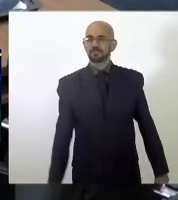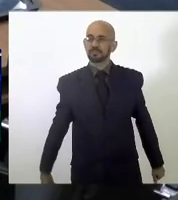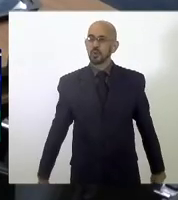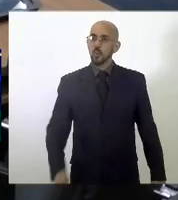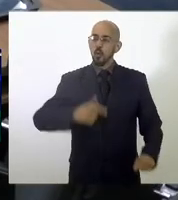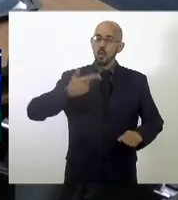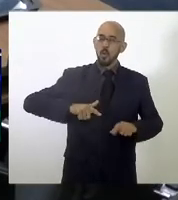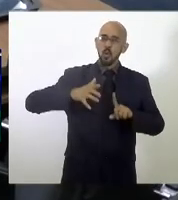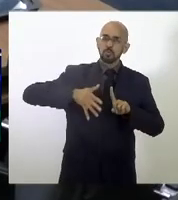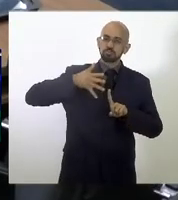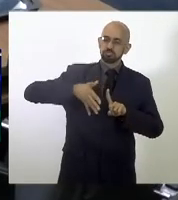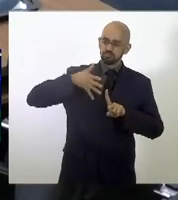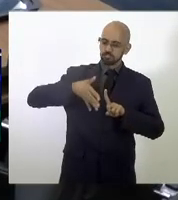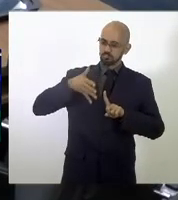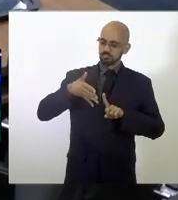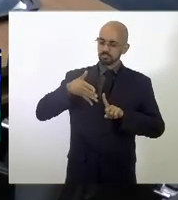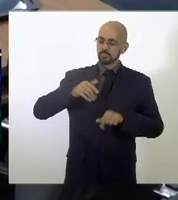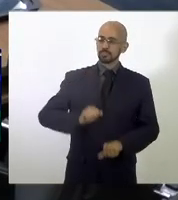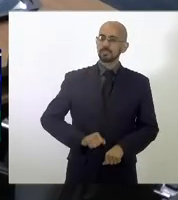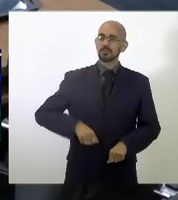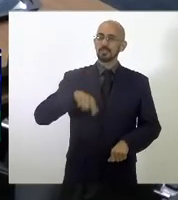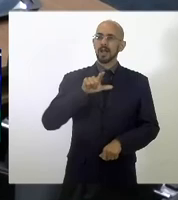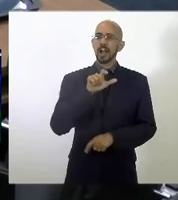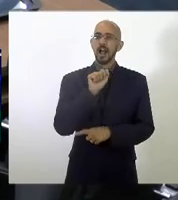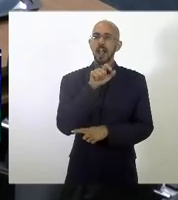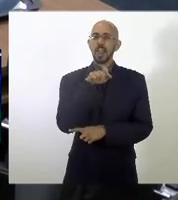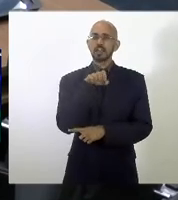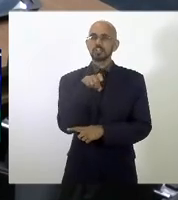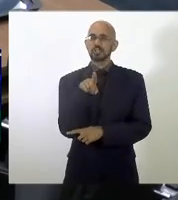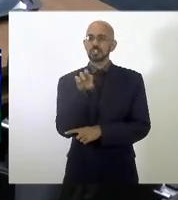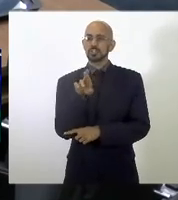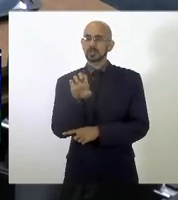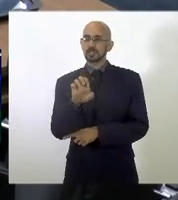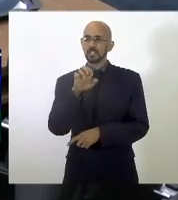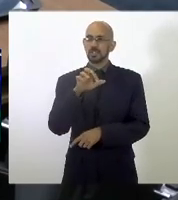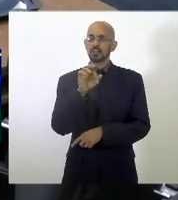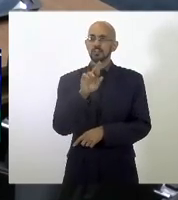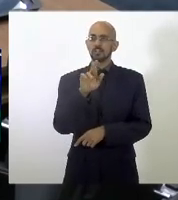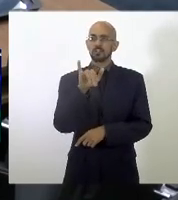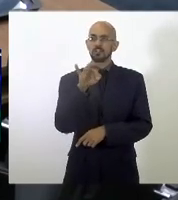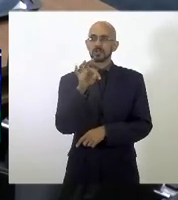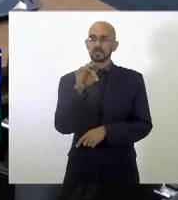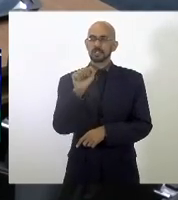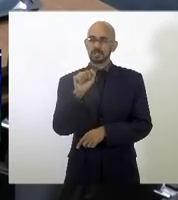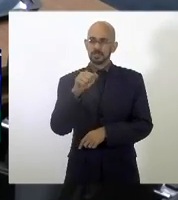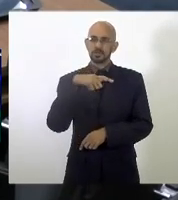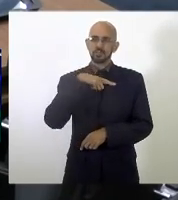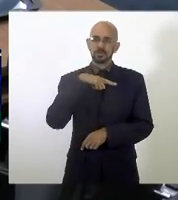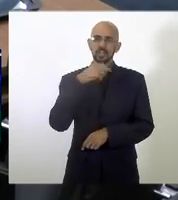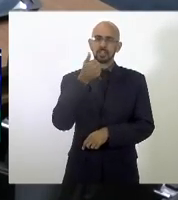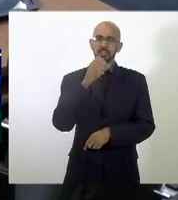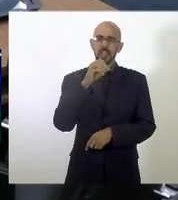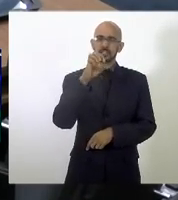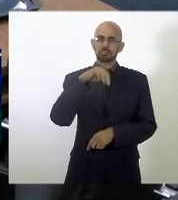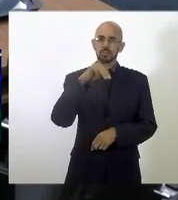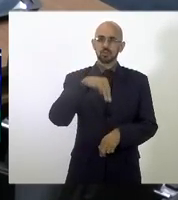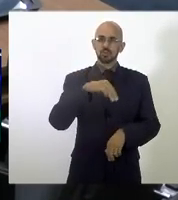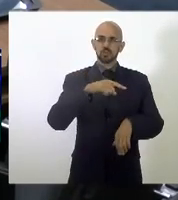Próximo orador inscrito é o nobre deputado Alexandre Freitas. Vossa Excelência dispõe de 10 minutos no tempo regimental.